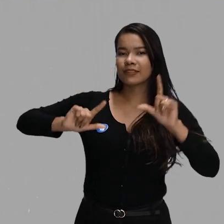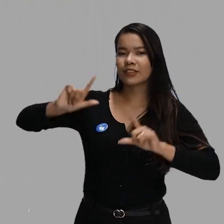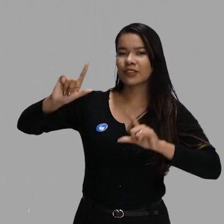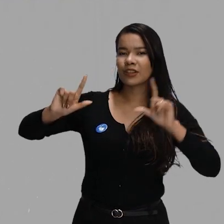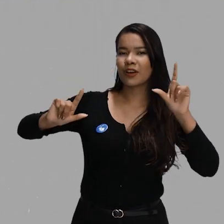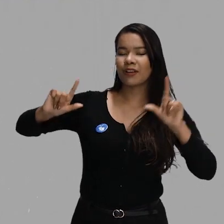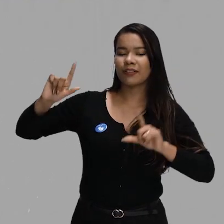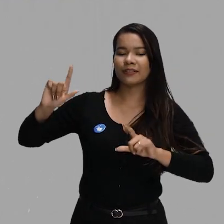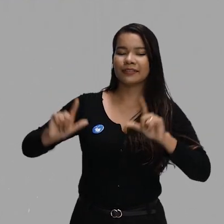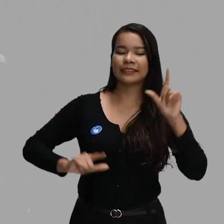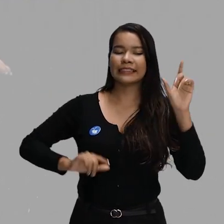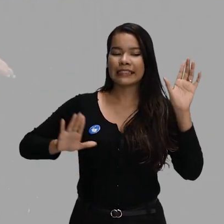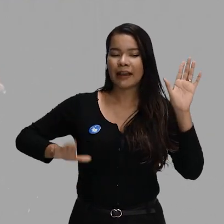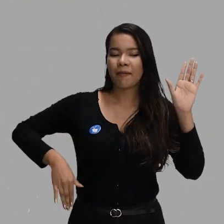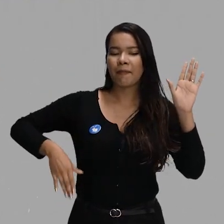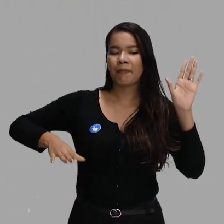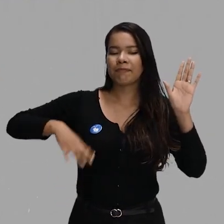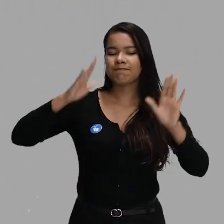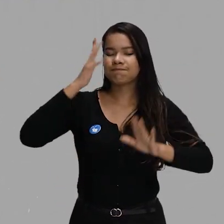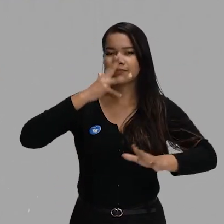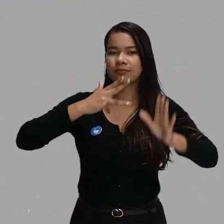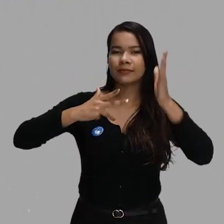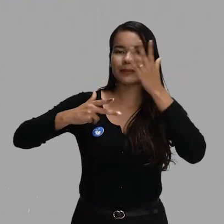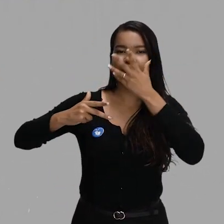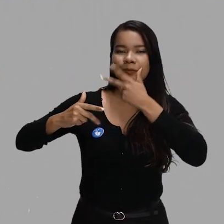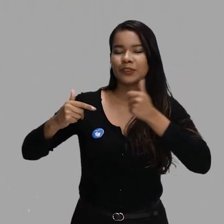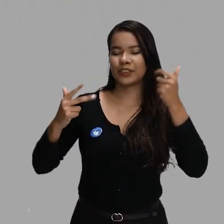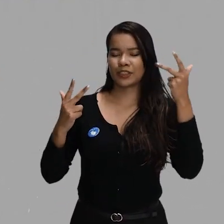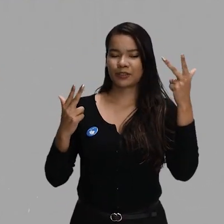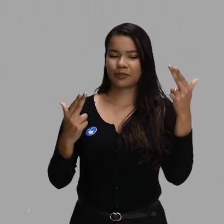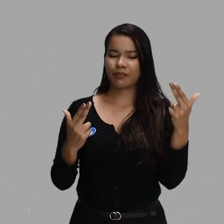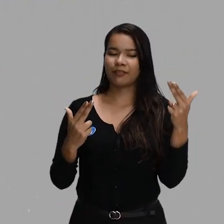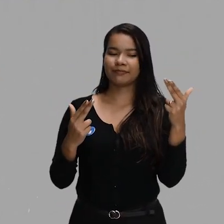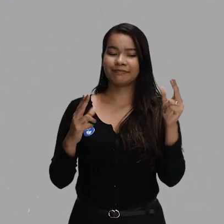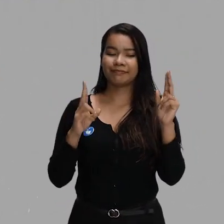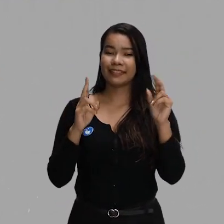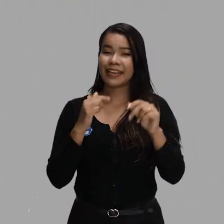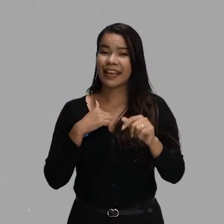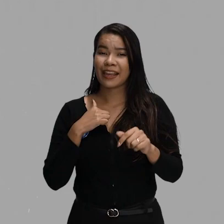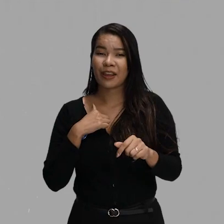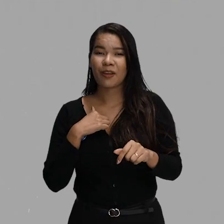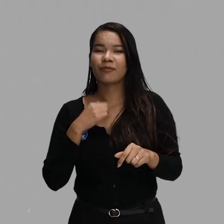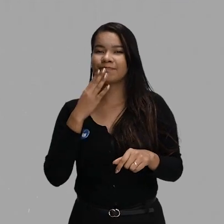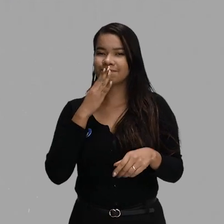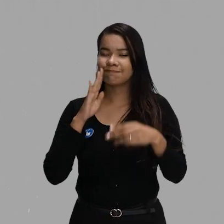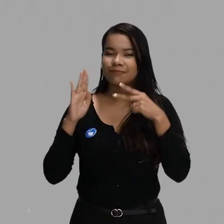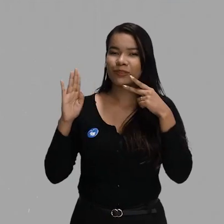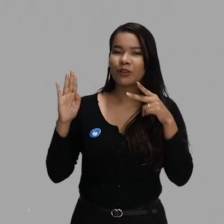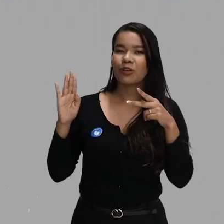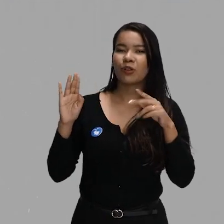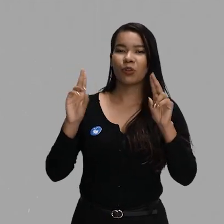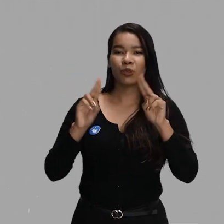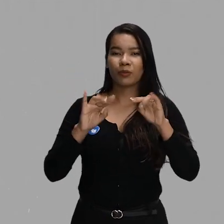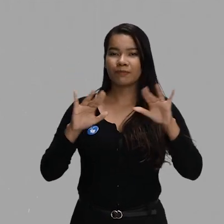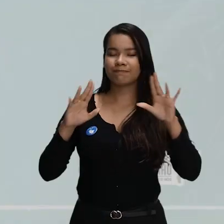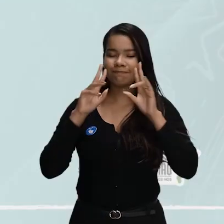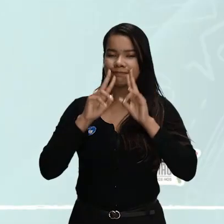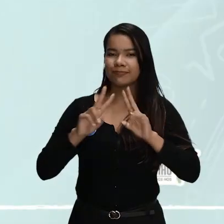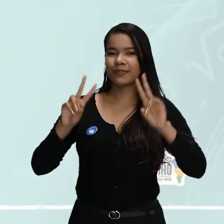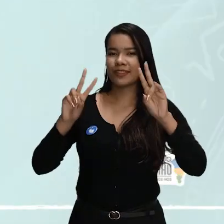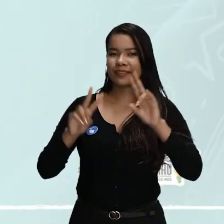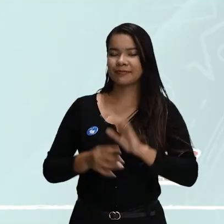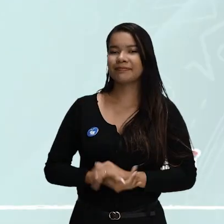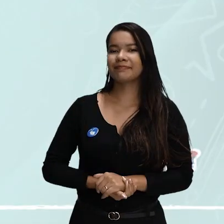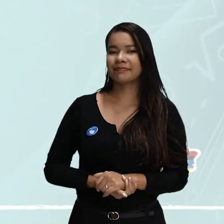Araçagi, praias bonitas assim, eu juro que nunca